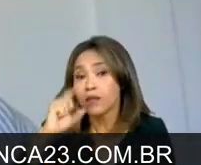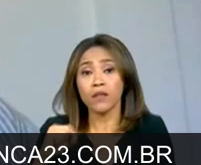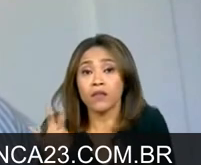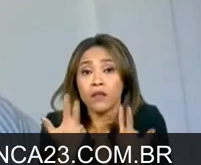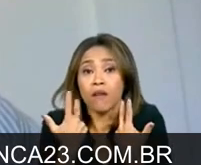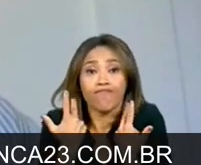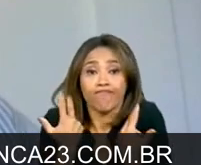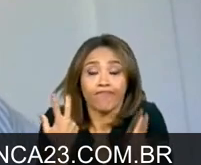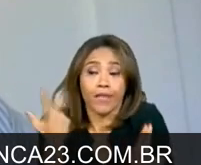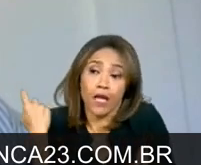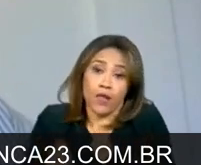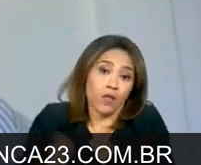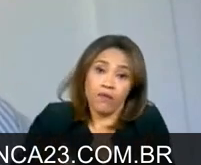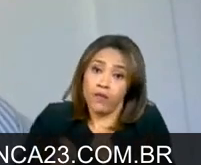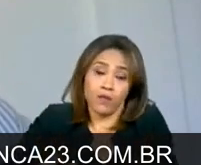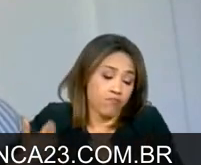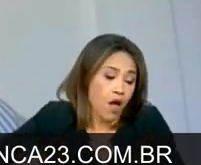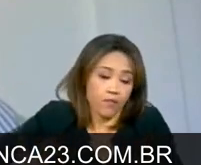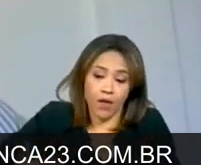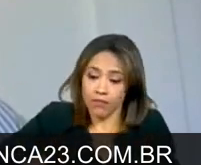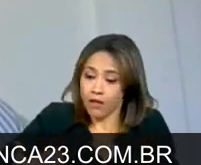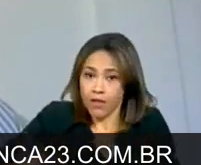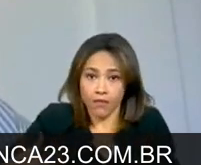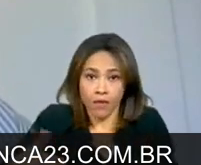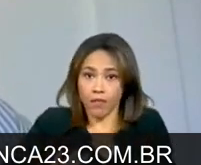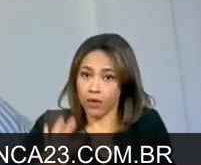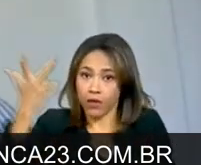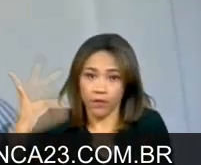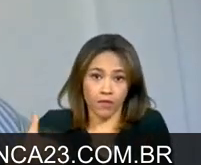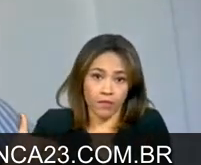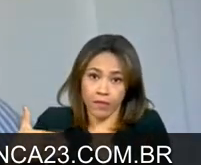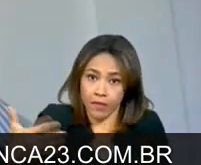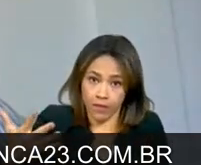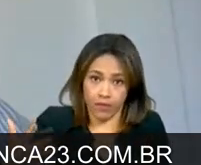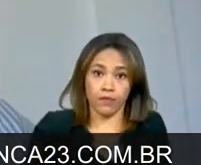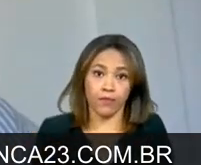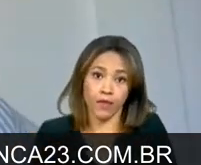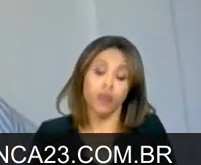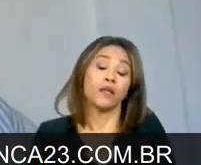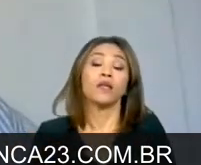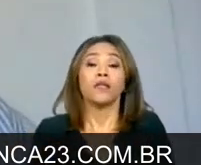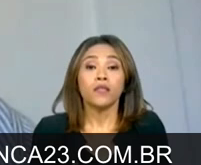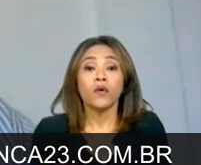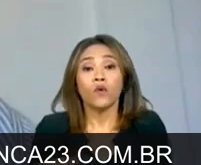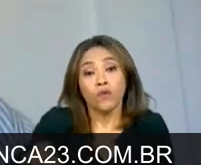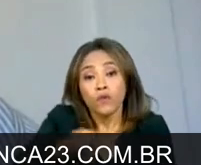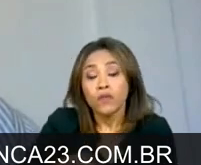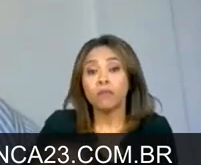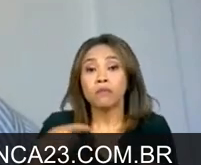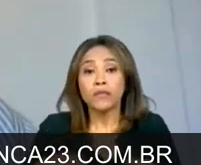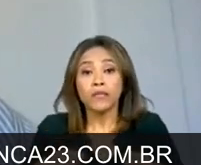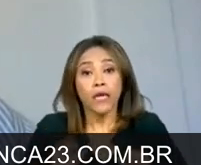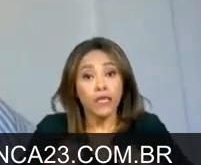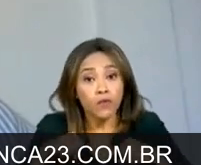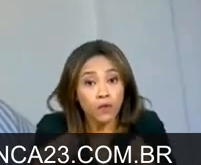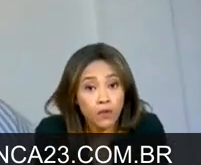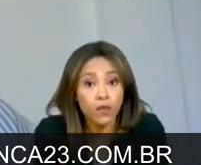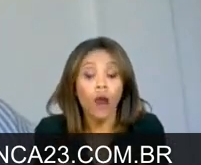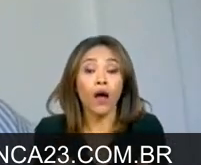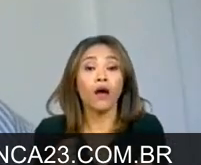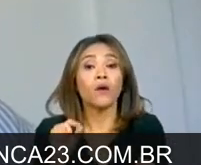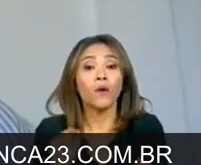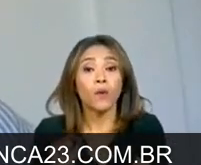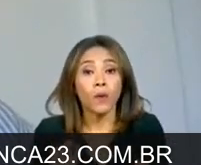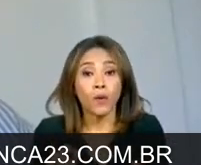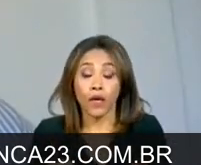nossa rotina, especial no contexto, né, que os esforços, né, para você diminuir,